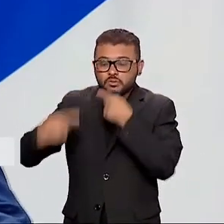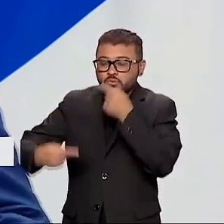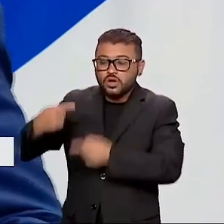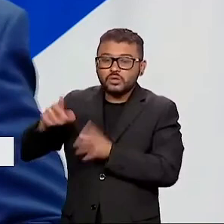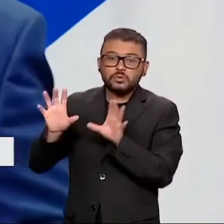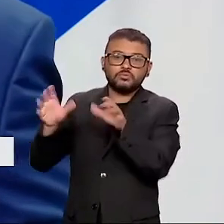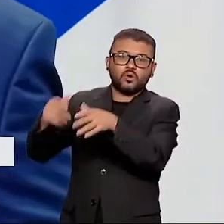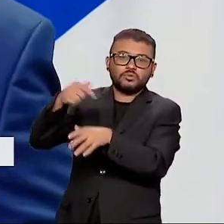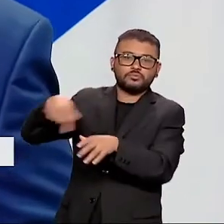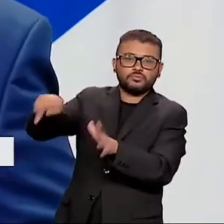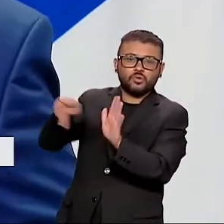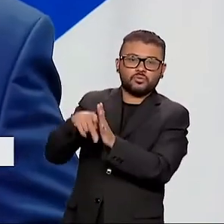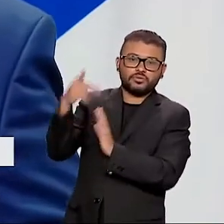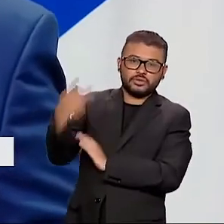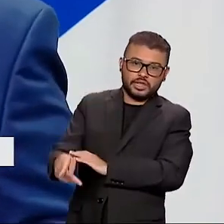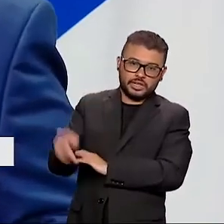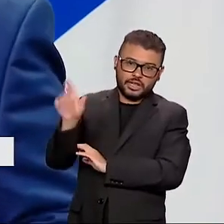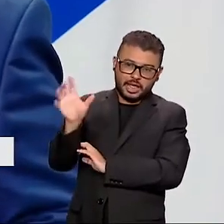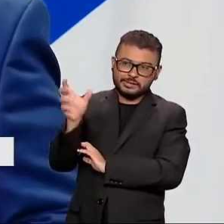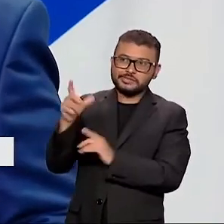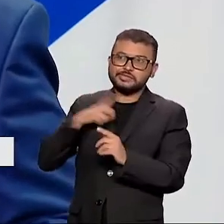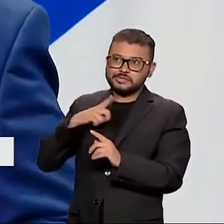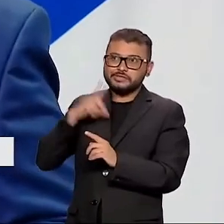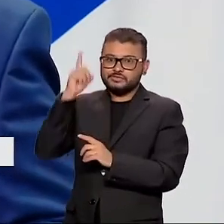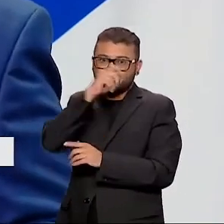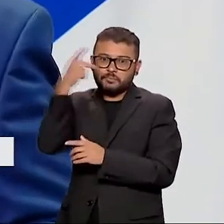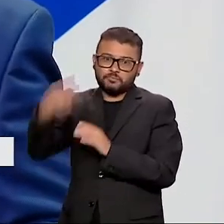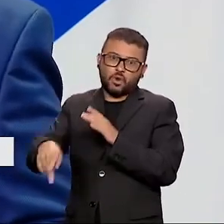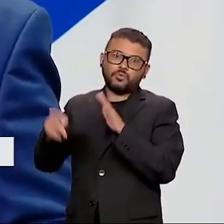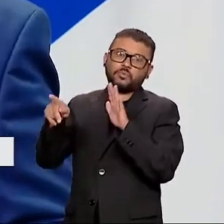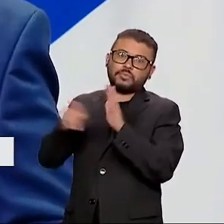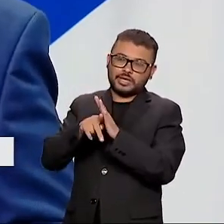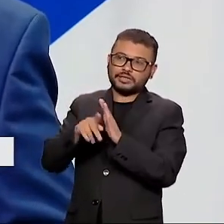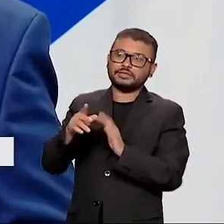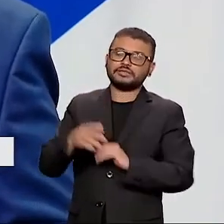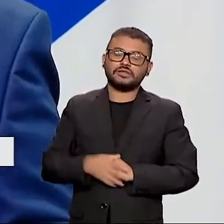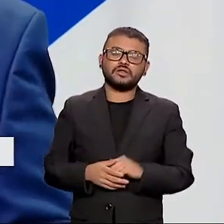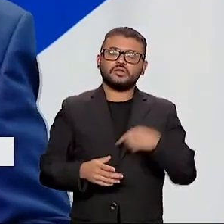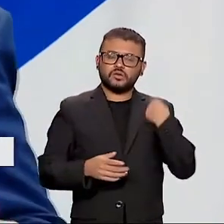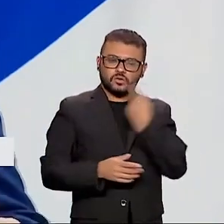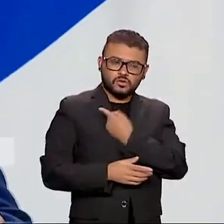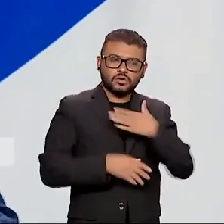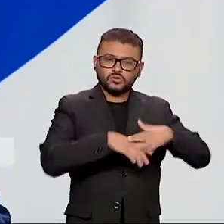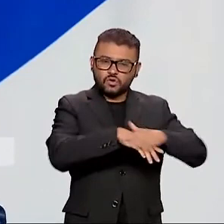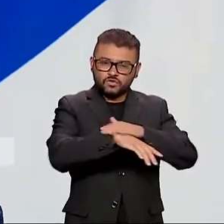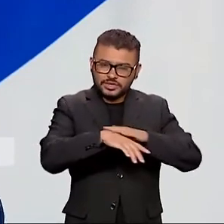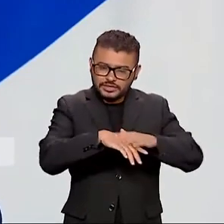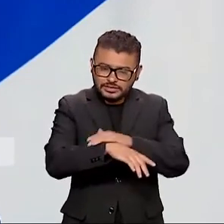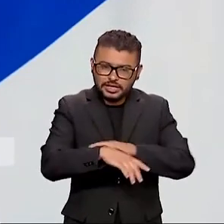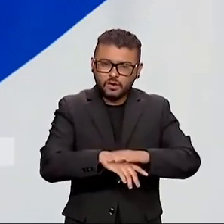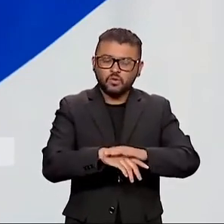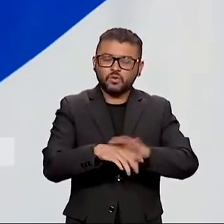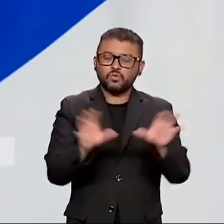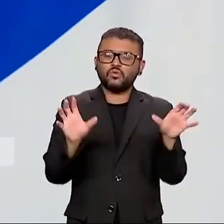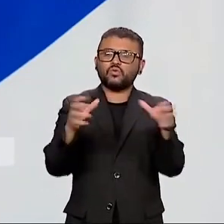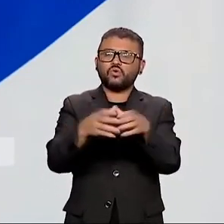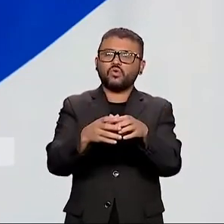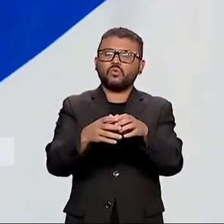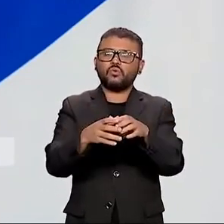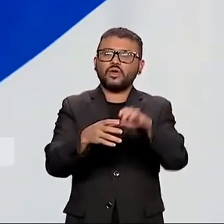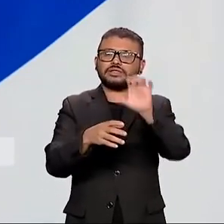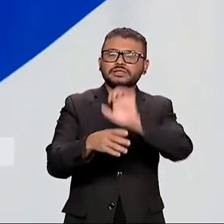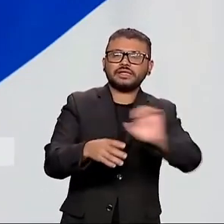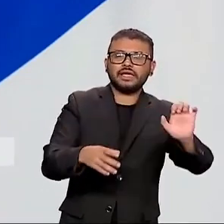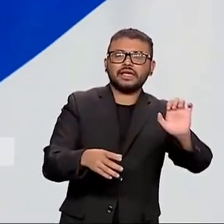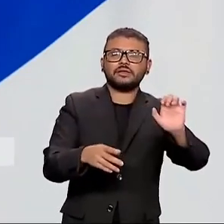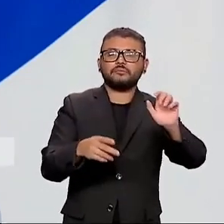Ele tem dificuldade no Congresso. E se a gente puder conversar com os nossos amigos mais à esquerda para poder ajudar